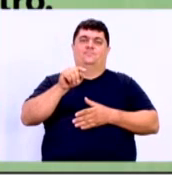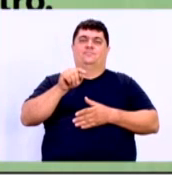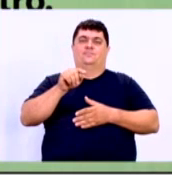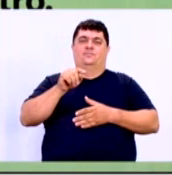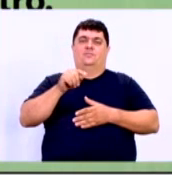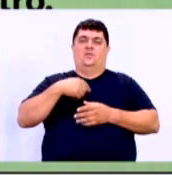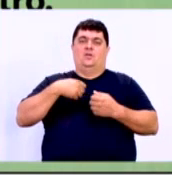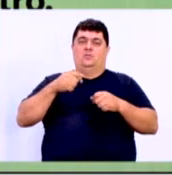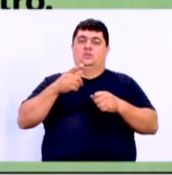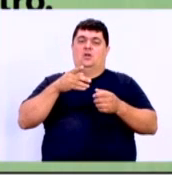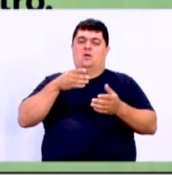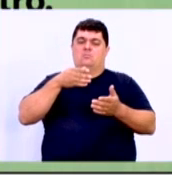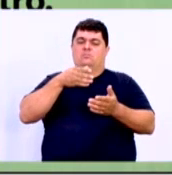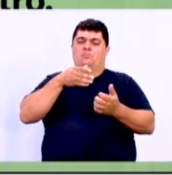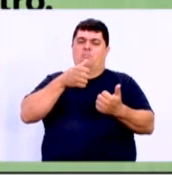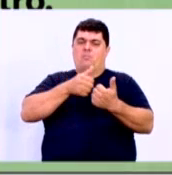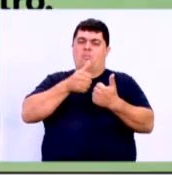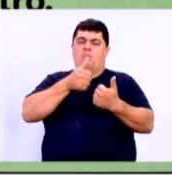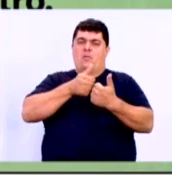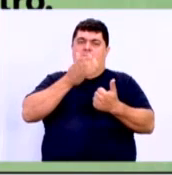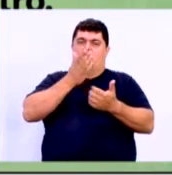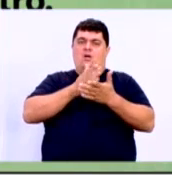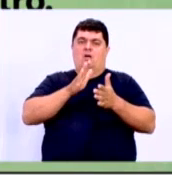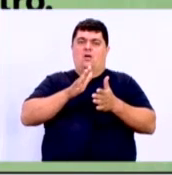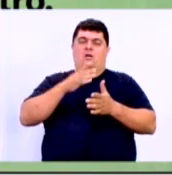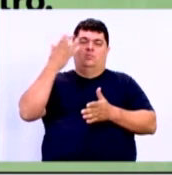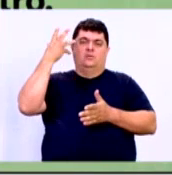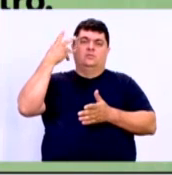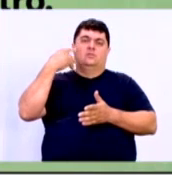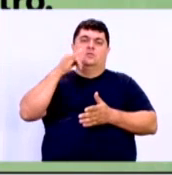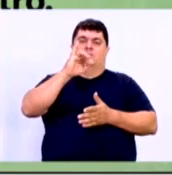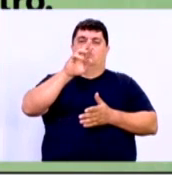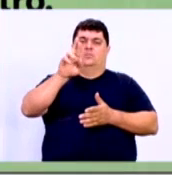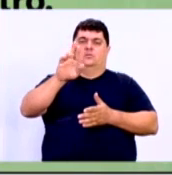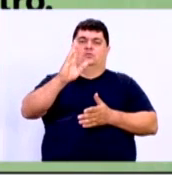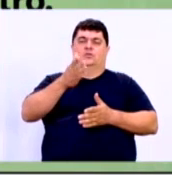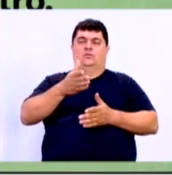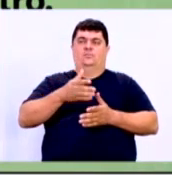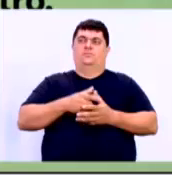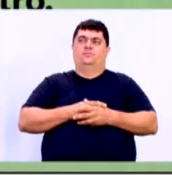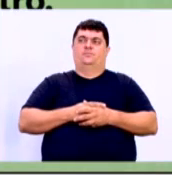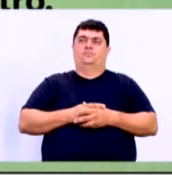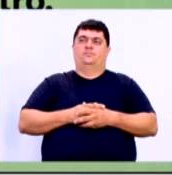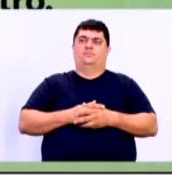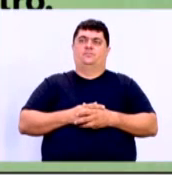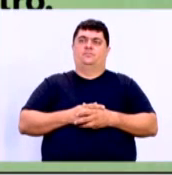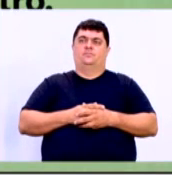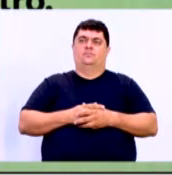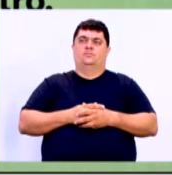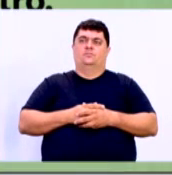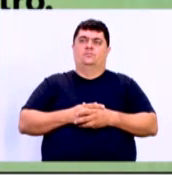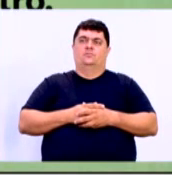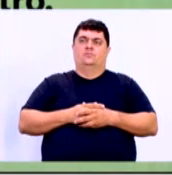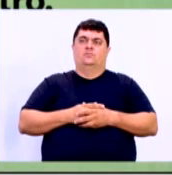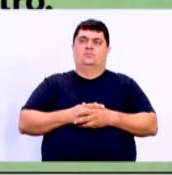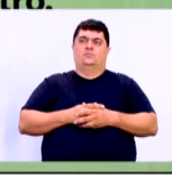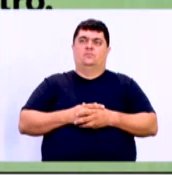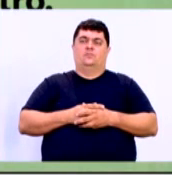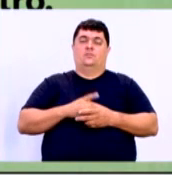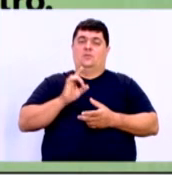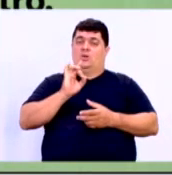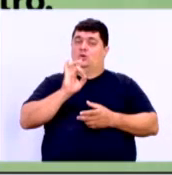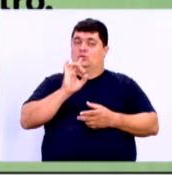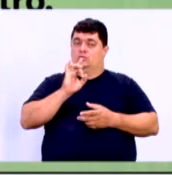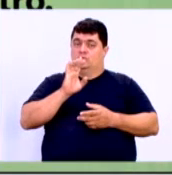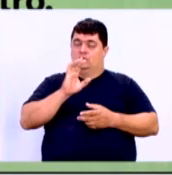vamos atentar que está terminando o prazo, hein? Prazo para imposto de renda. E agora, outra vantagem. Só é